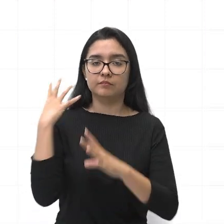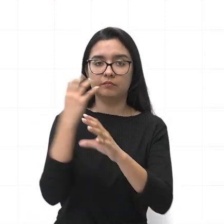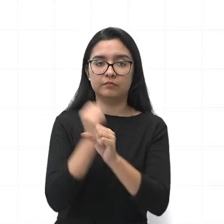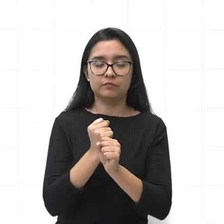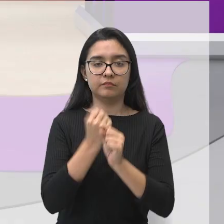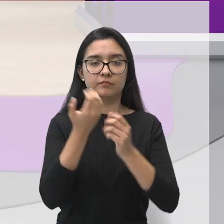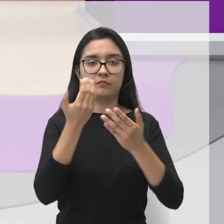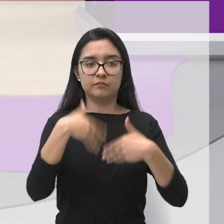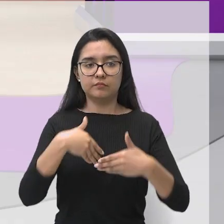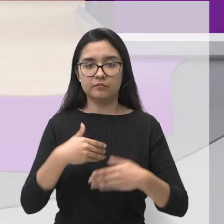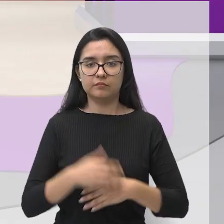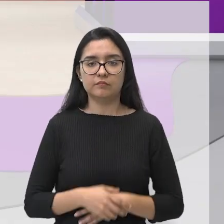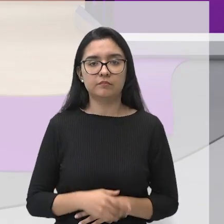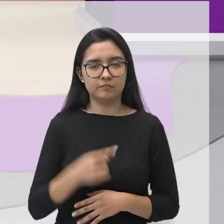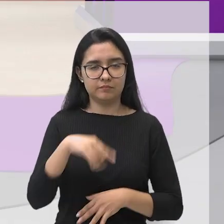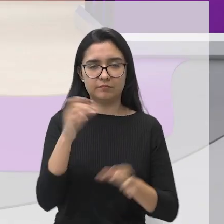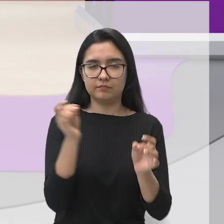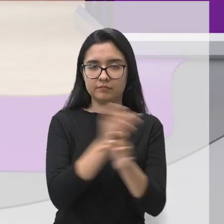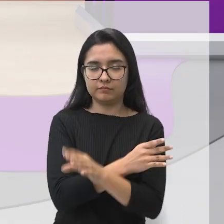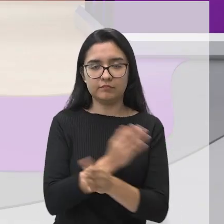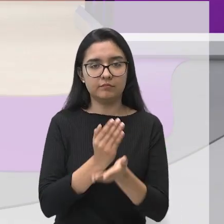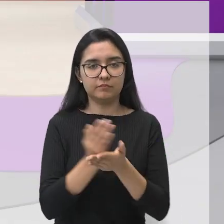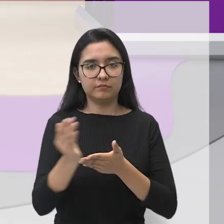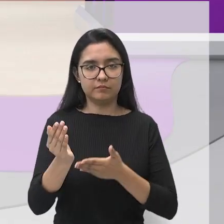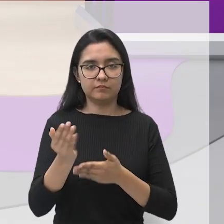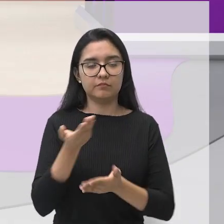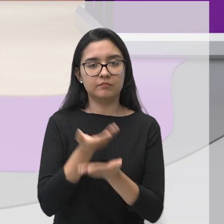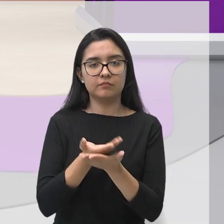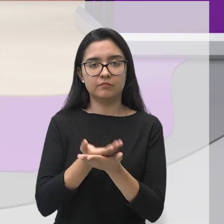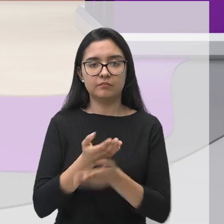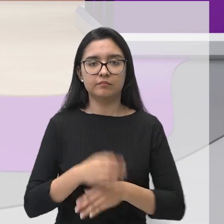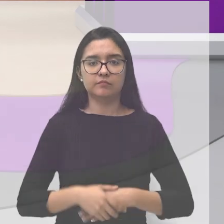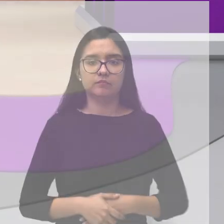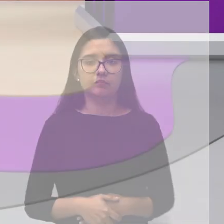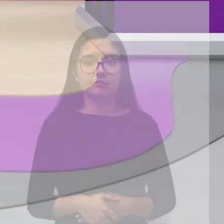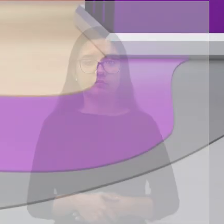e avaliação. Todo mundo pronto? Vamos dar início à nossa aula.